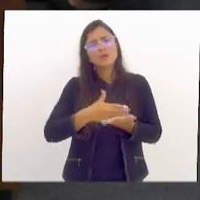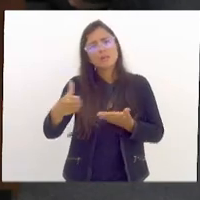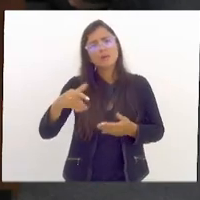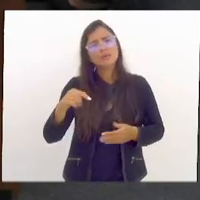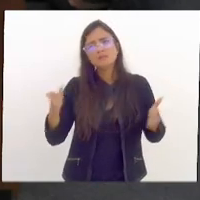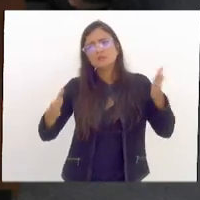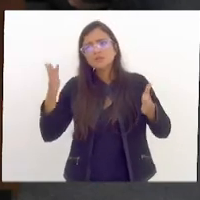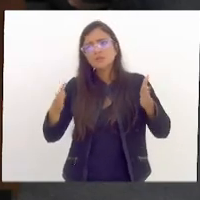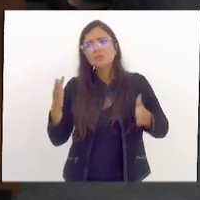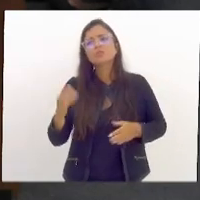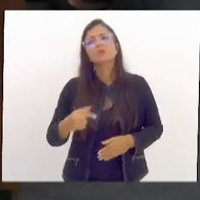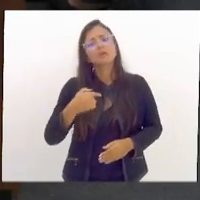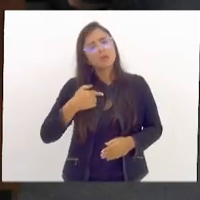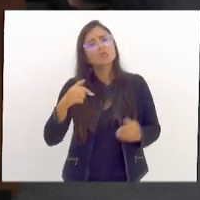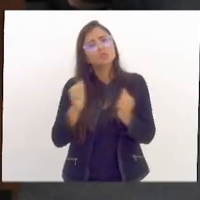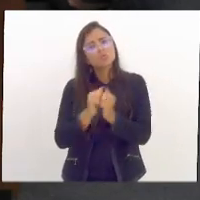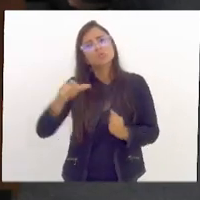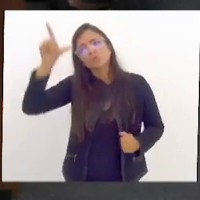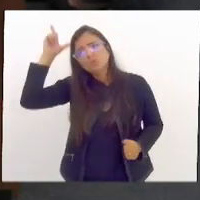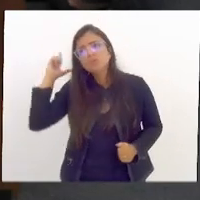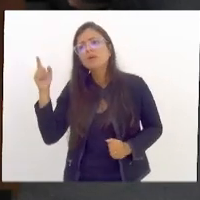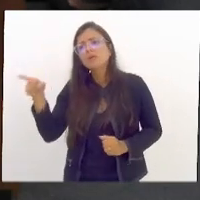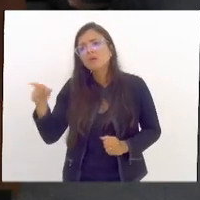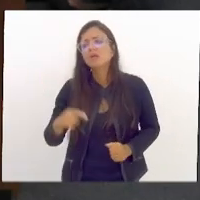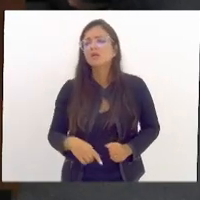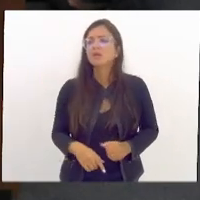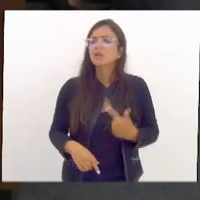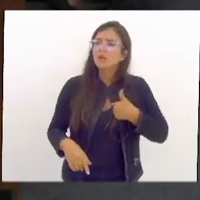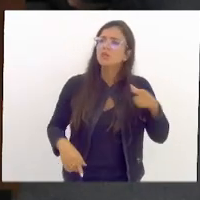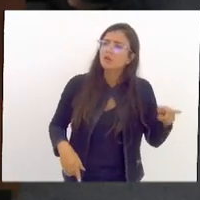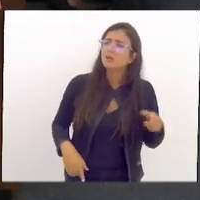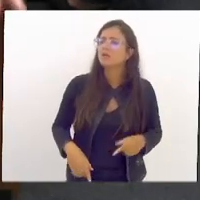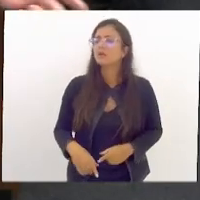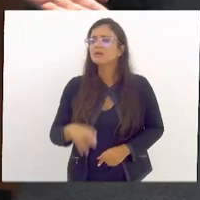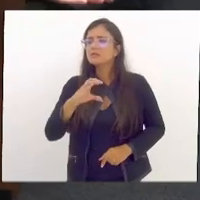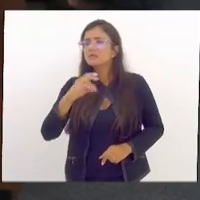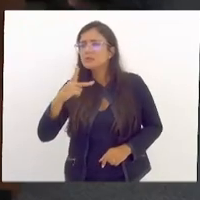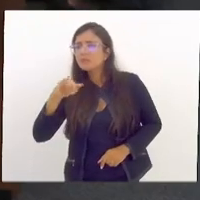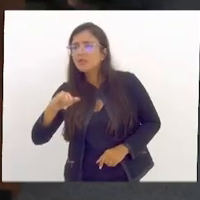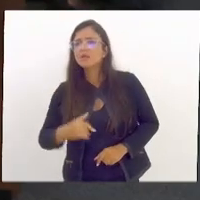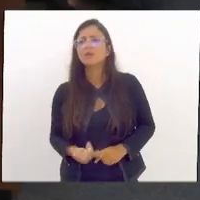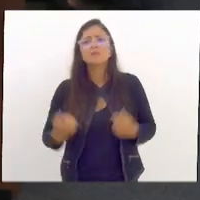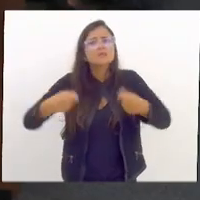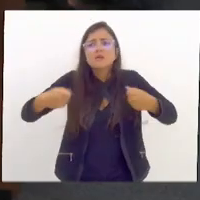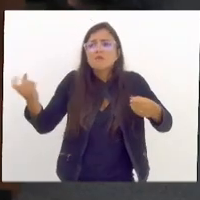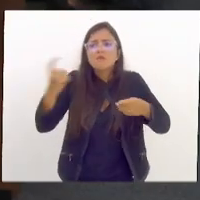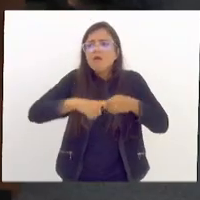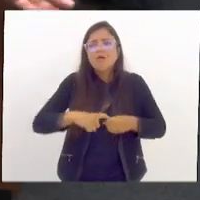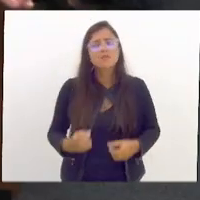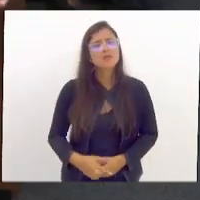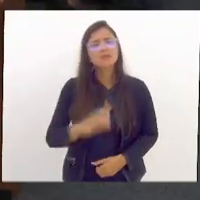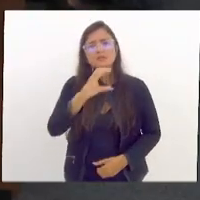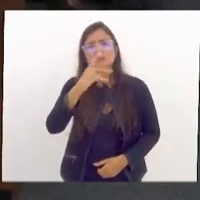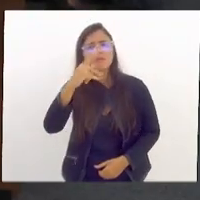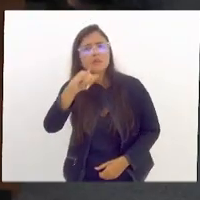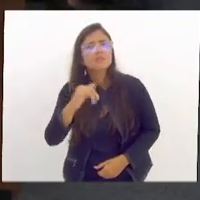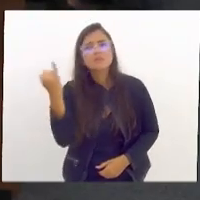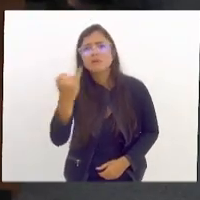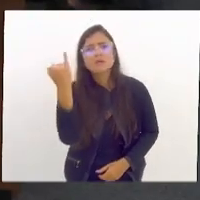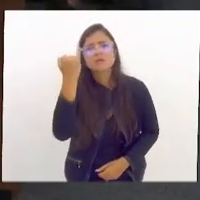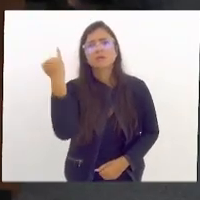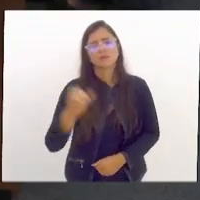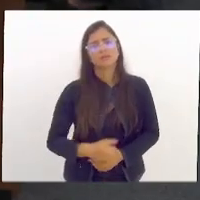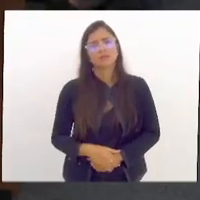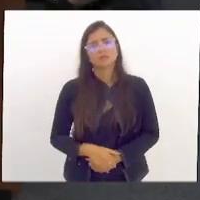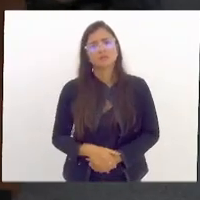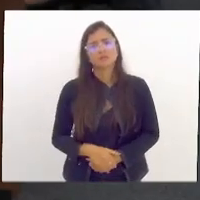eu, o deputado Luiz Paulo deu entrada em uma, eu dei entrada na CPI do Rio Previdência. Tem que voltar essa CPI, que é importante. A gente